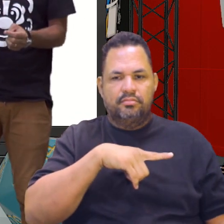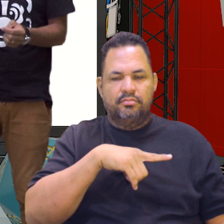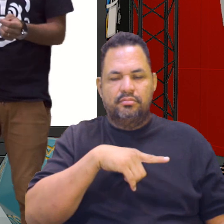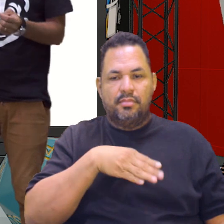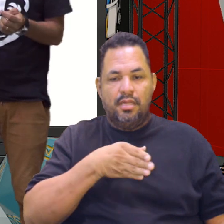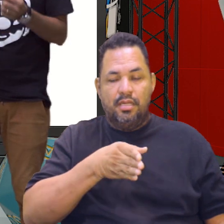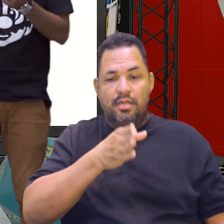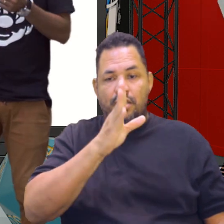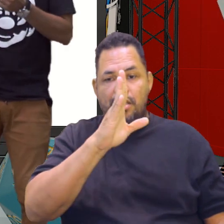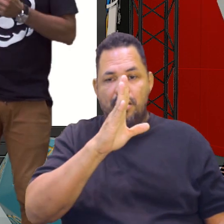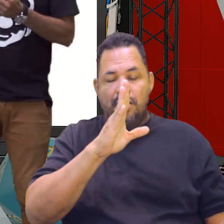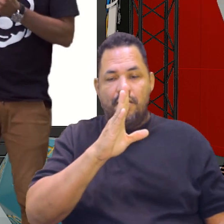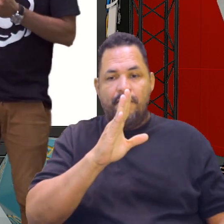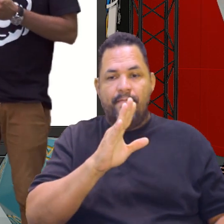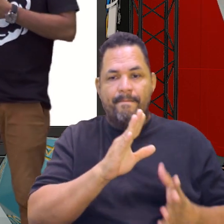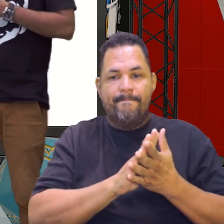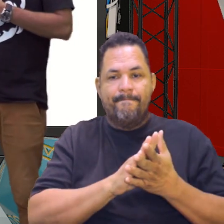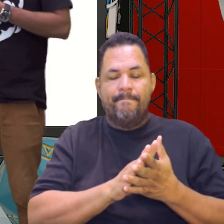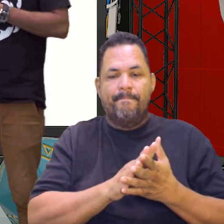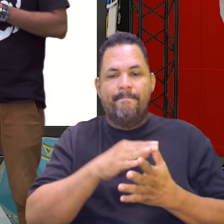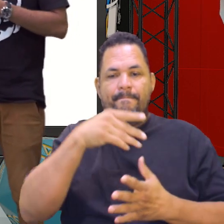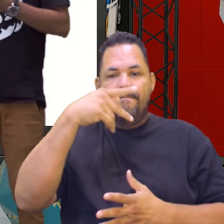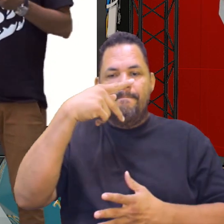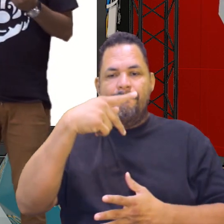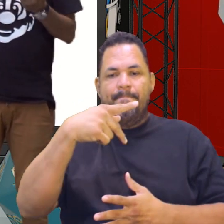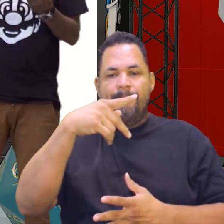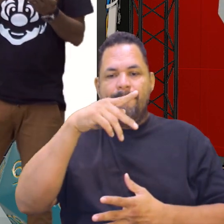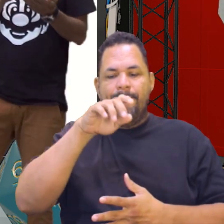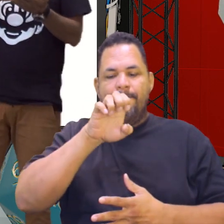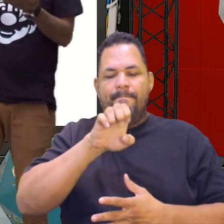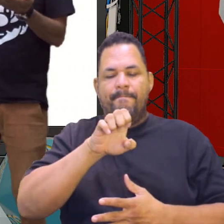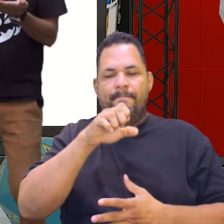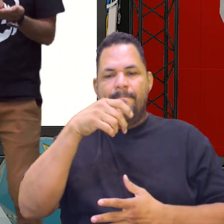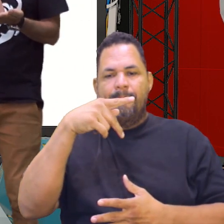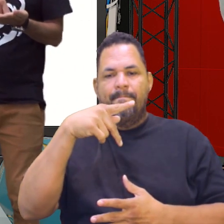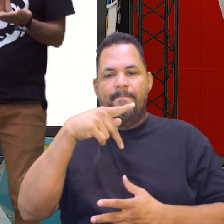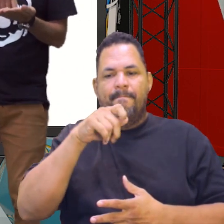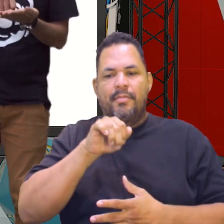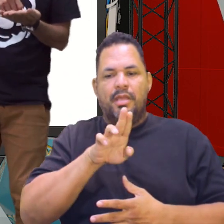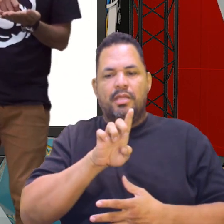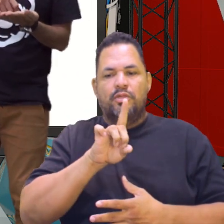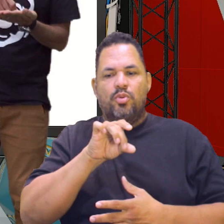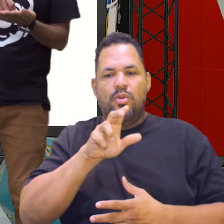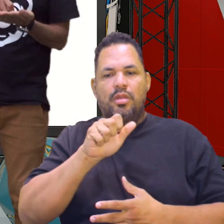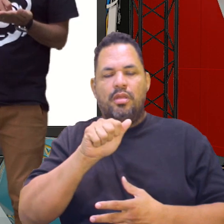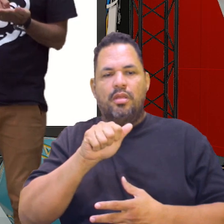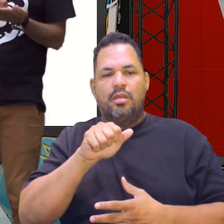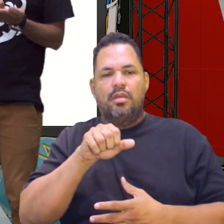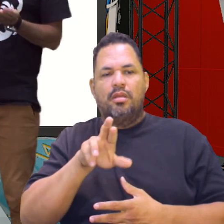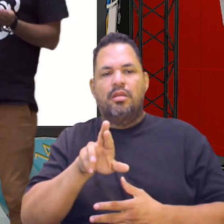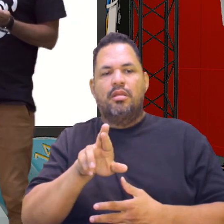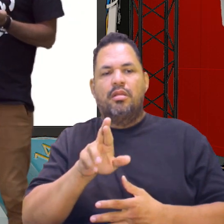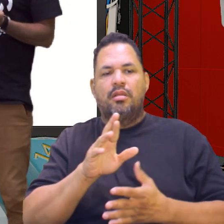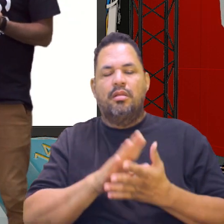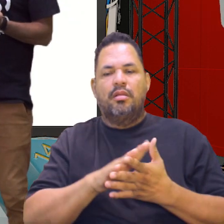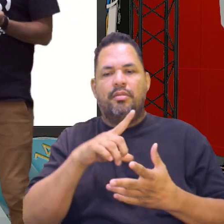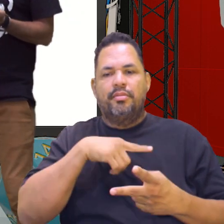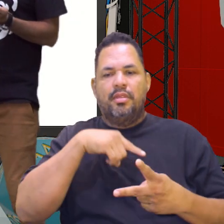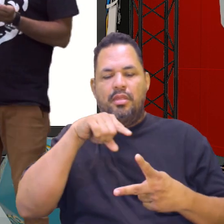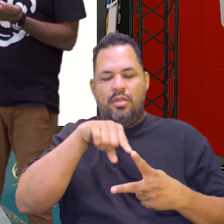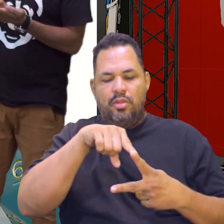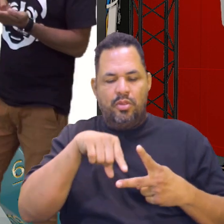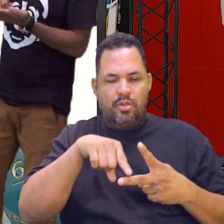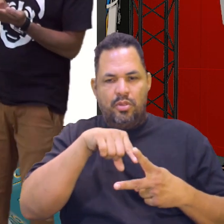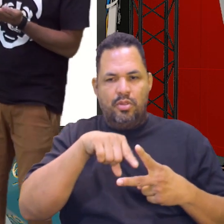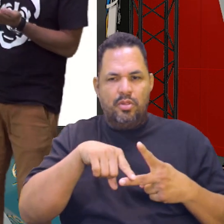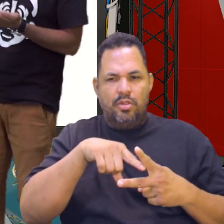essa reta tem que ser perpendicular. Se já quiser anotar aí, ó, perpendicular. Então, formar quer dizer, um ângulo de 90 graus.